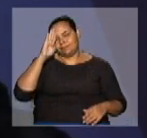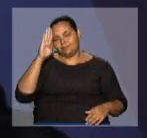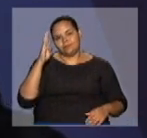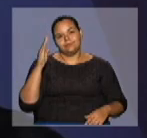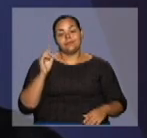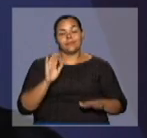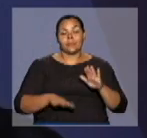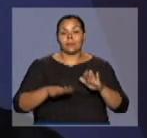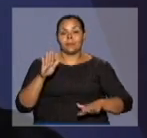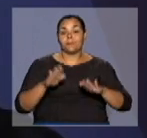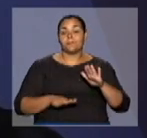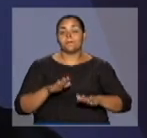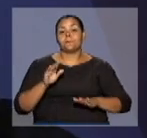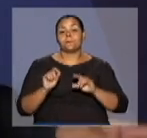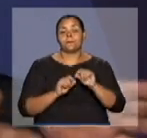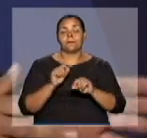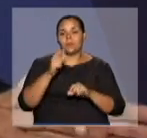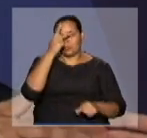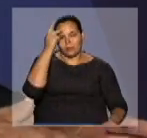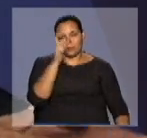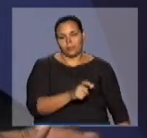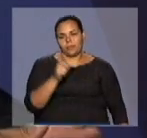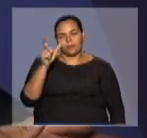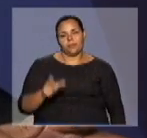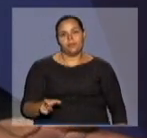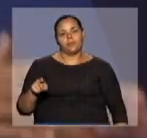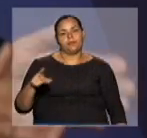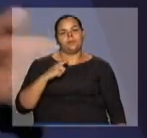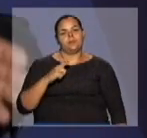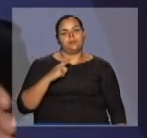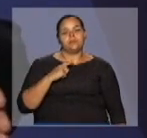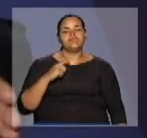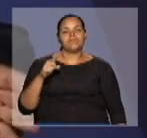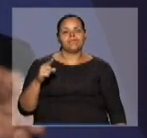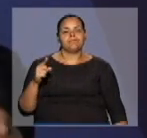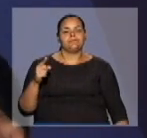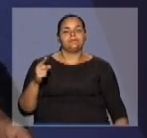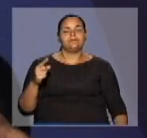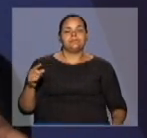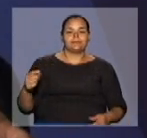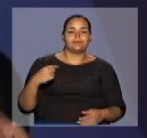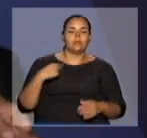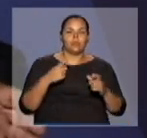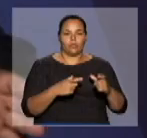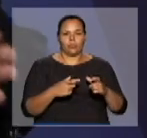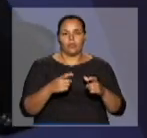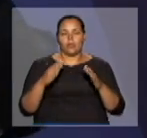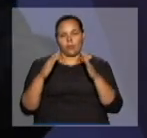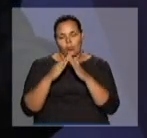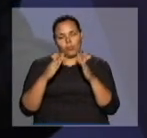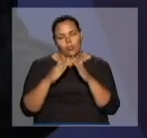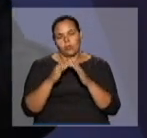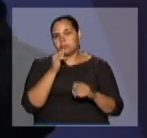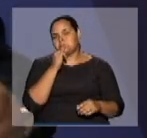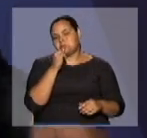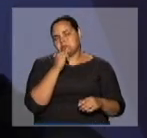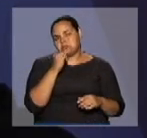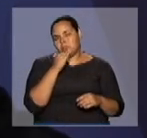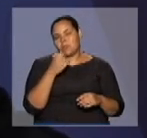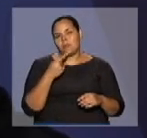predomínio maior, vai depender muito mais das pessoas que estão se expondo, né? Aonde que elas estão, se elas moram